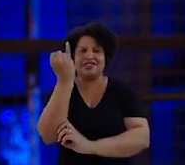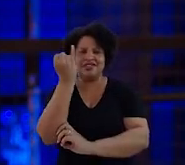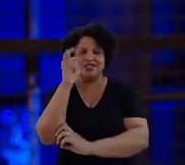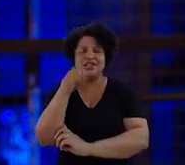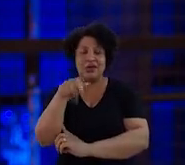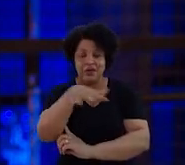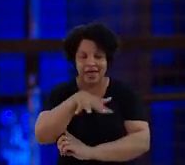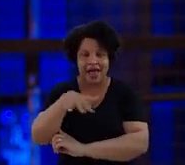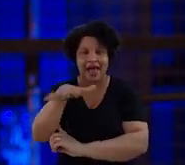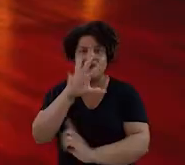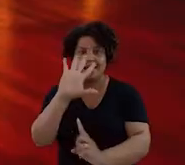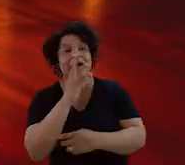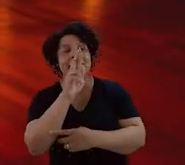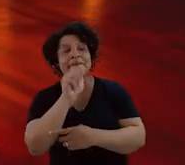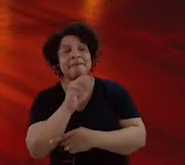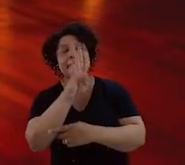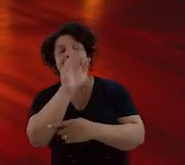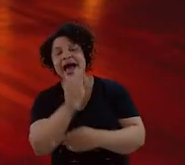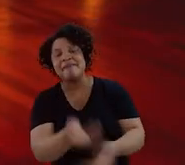música e pra arte, sim.